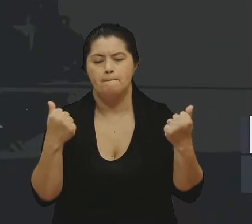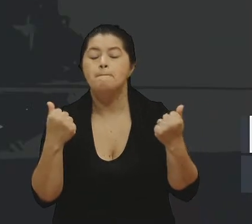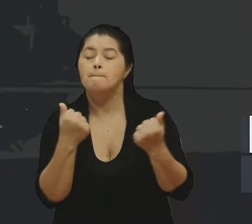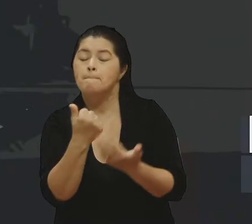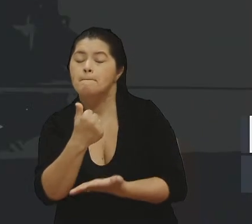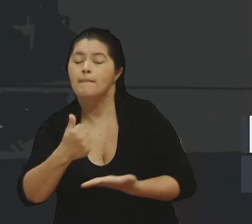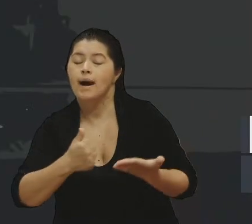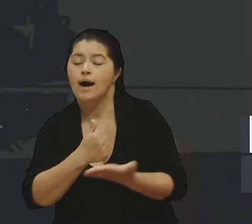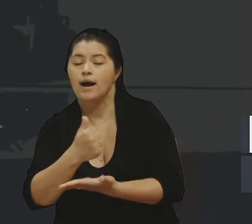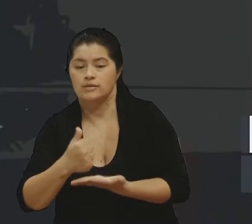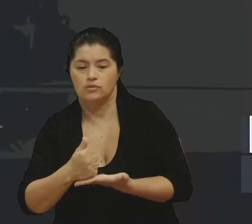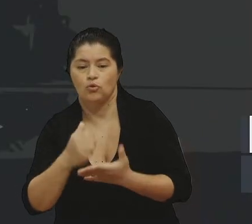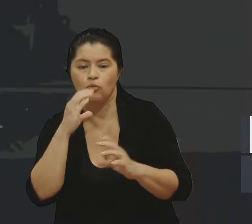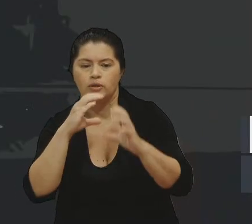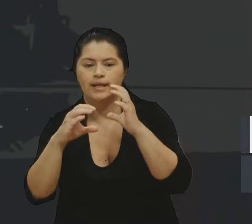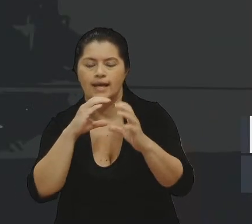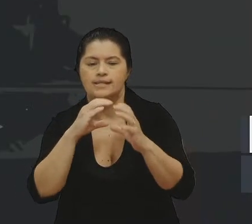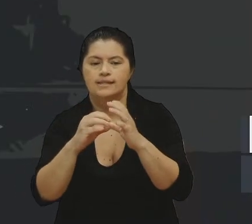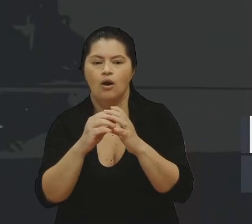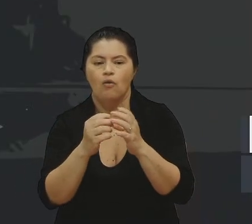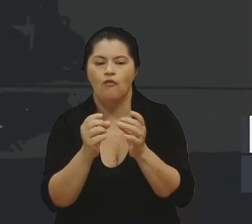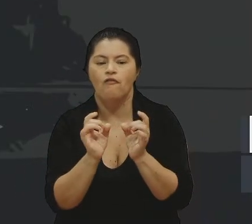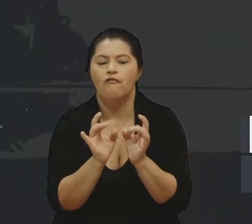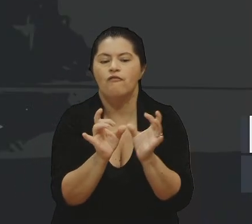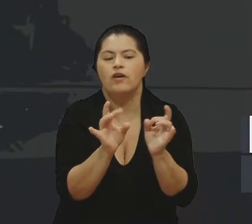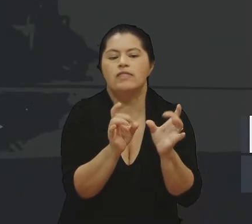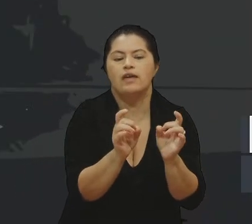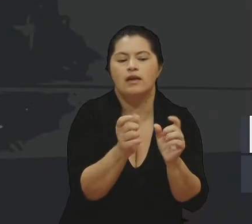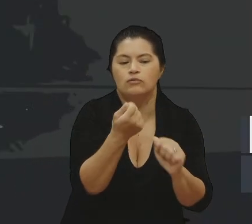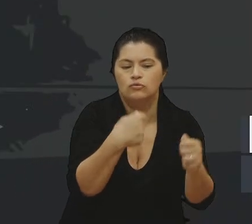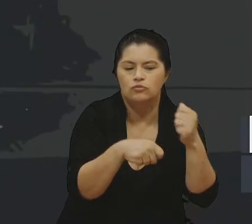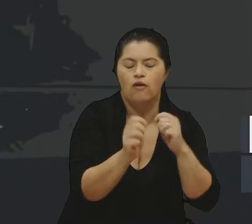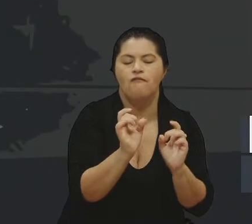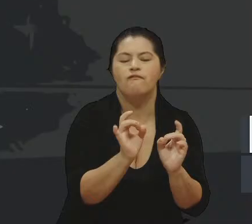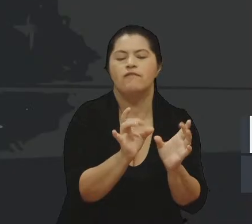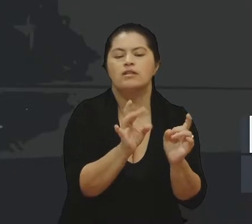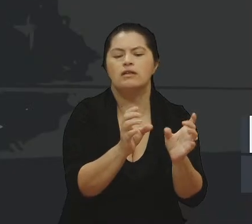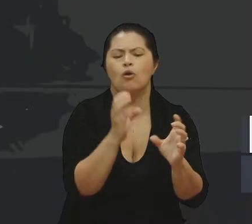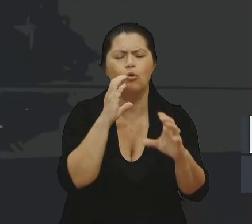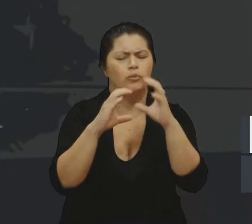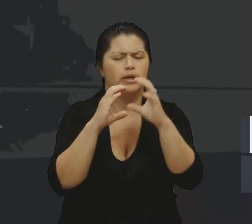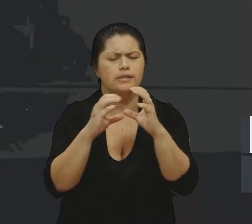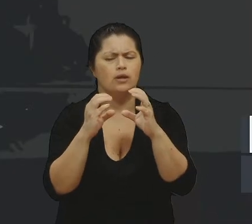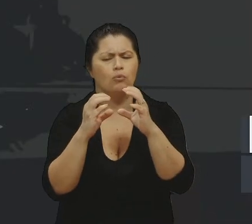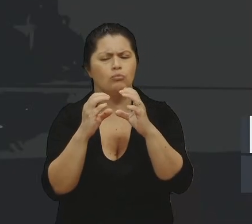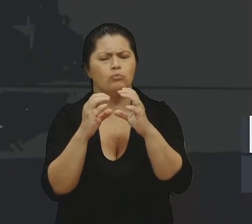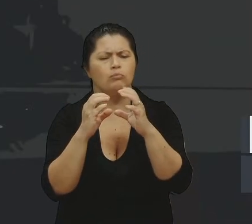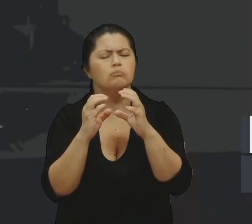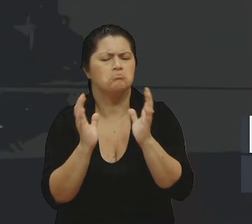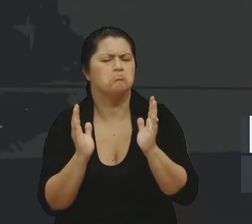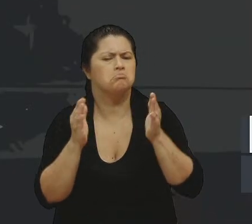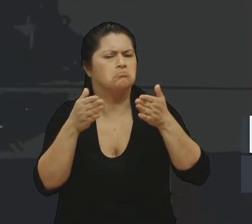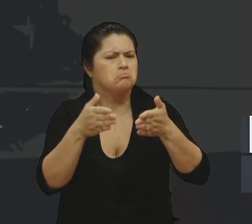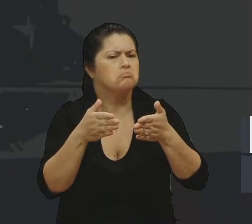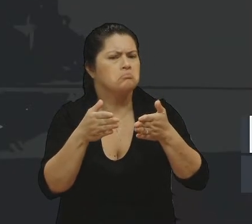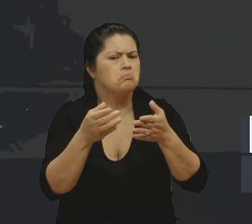geralmente é uma comunicação voltada para vender venda, para converter em vendas. Então, cara, é uma comunicação objetiva, ela geralmente vai ter apelo para preço, para promoção,